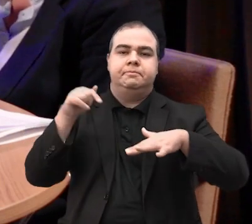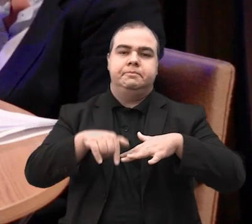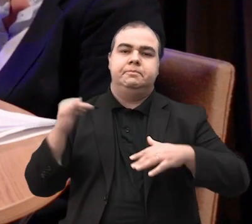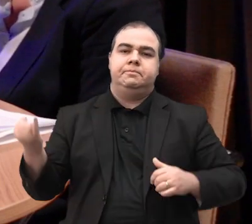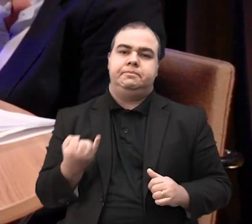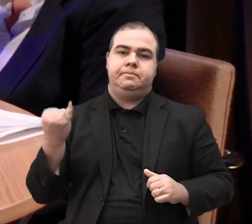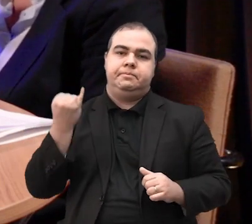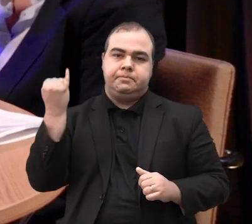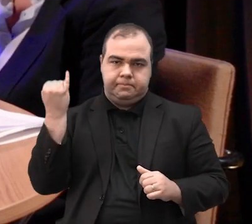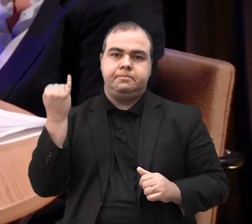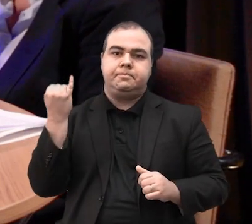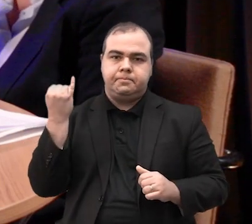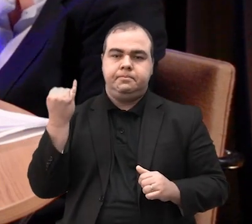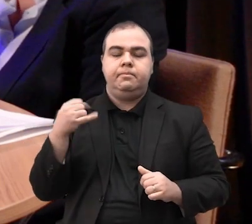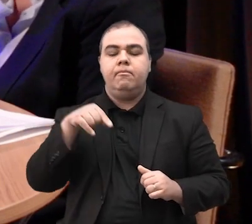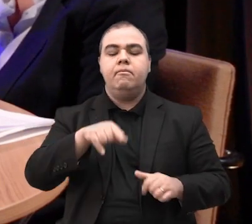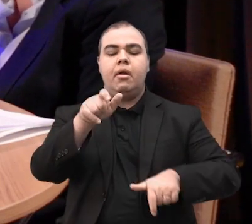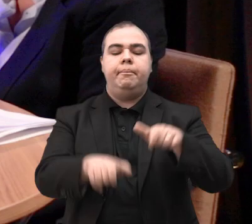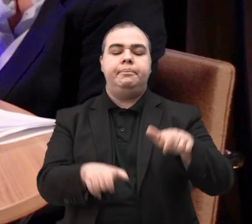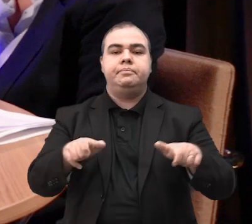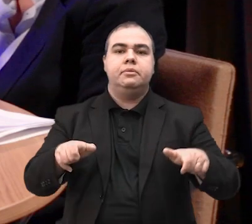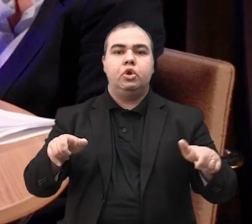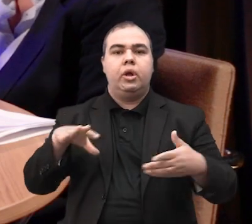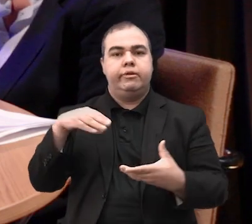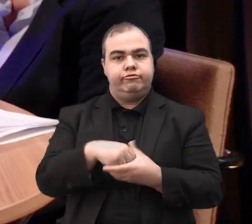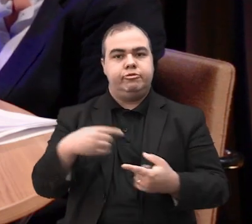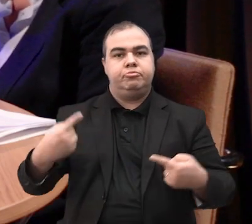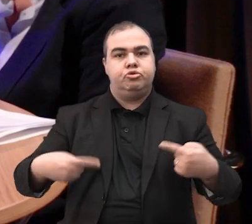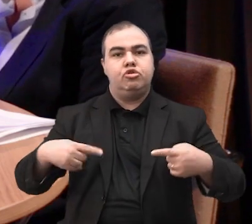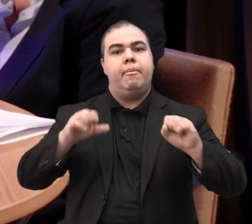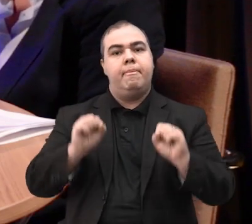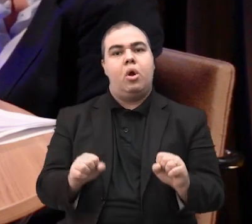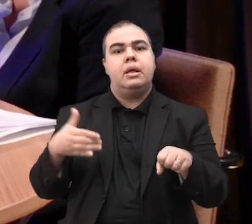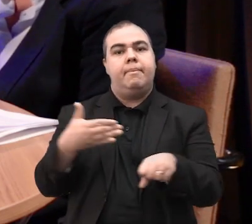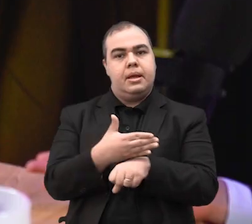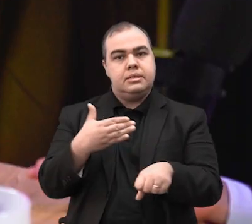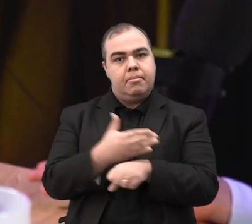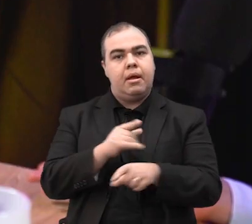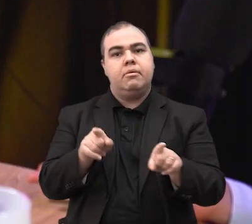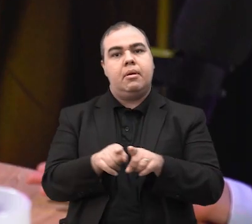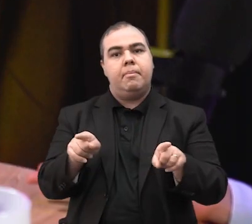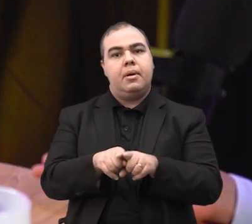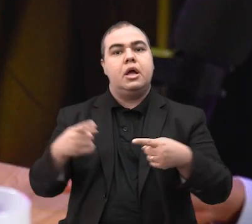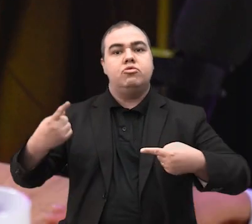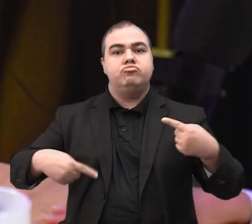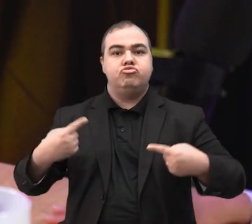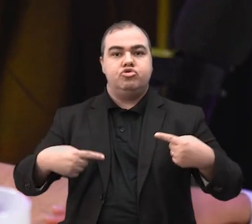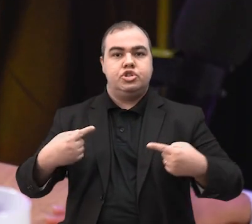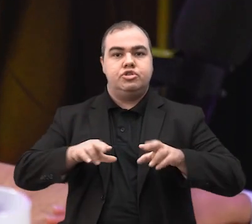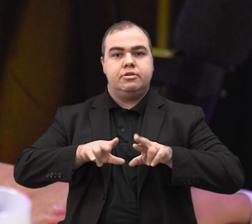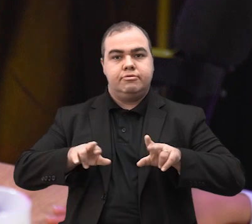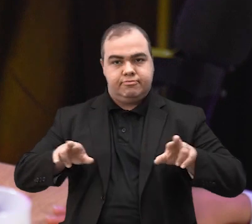é essencial né Isso é essencial que o sujeitos destinatários da política possam participar da formulação